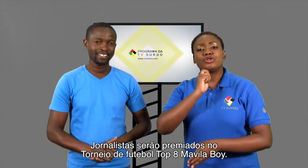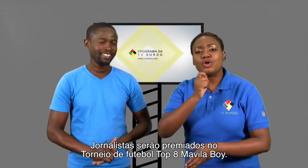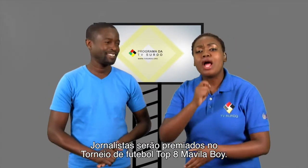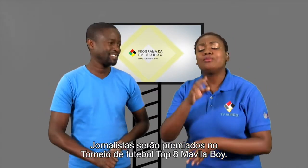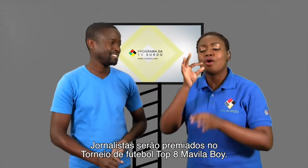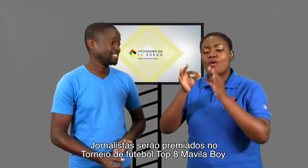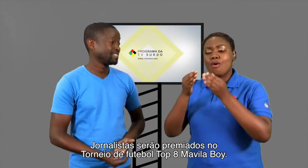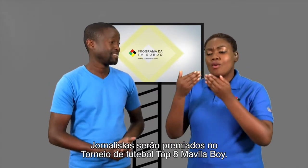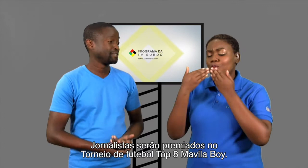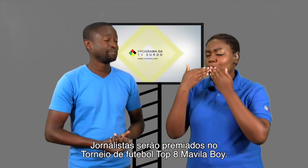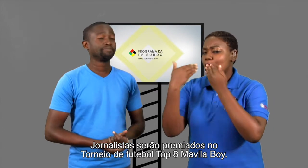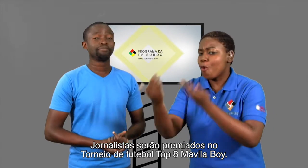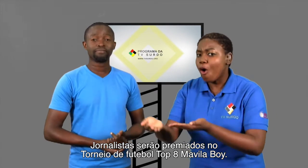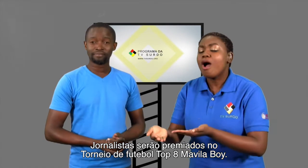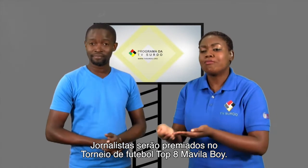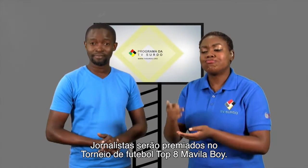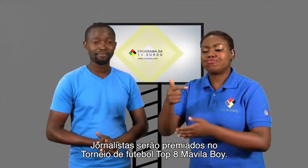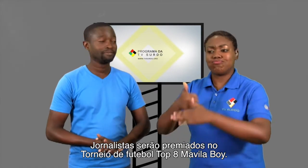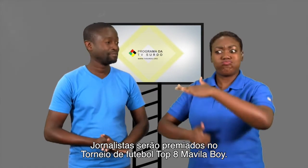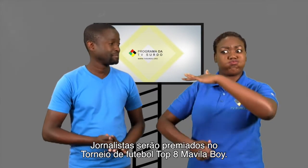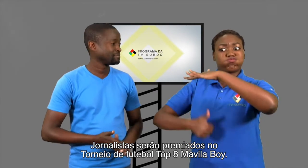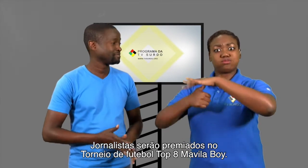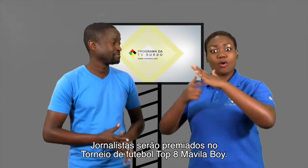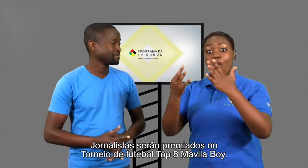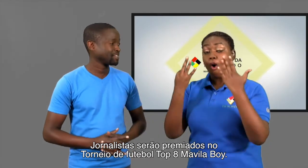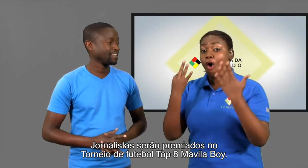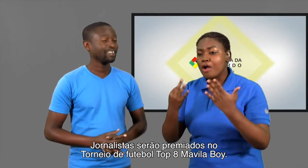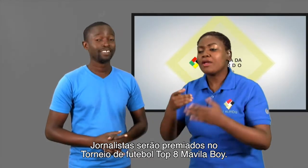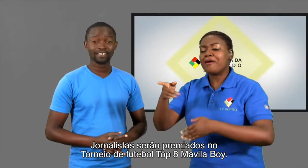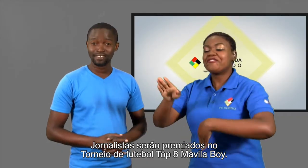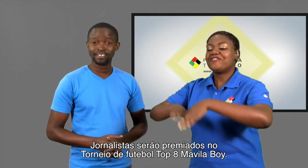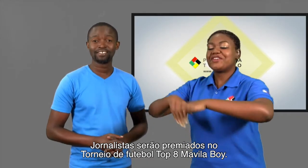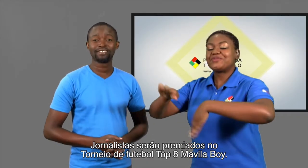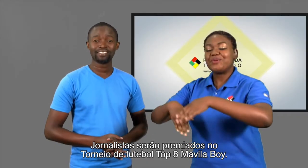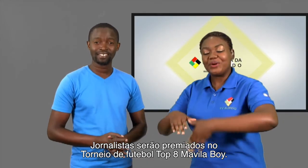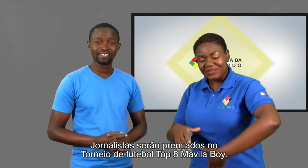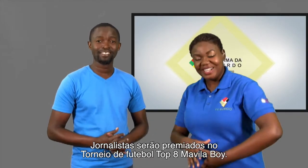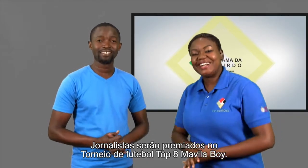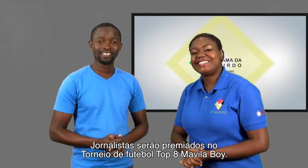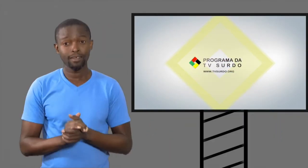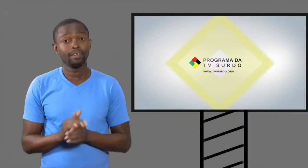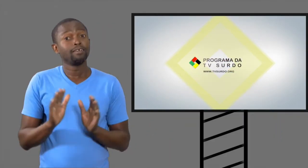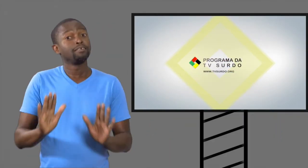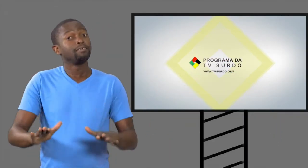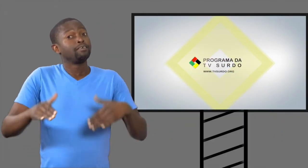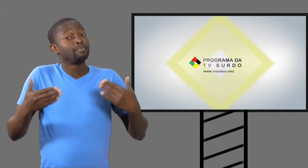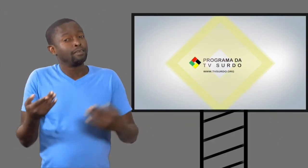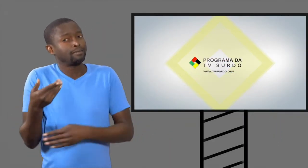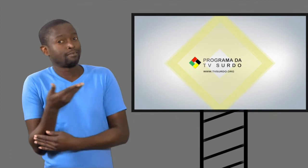Jornalistas são premiados no torneio de futebol Top 8 Mavila Boys.